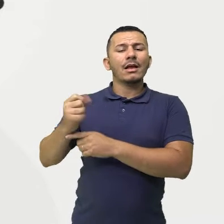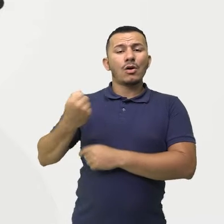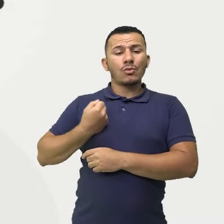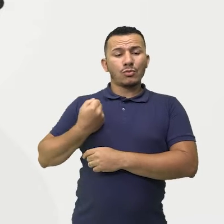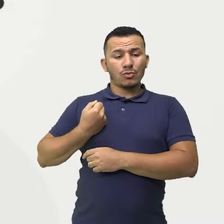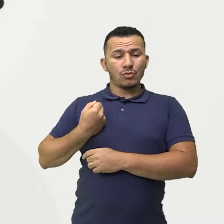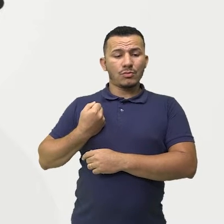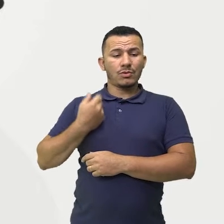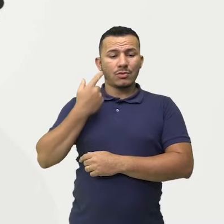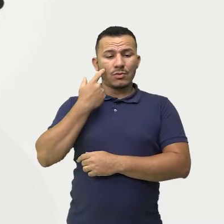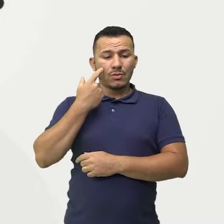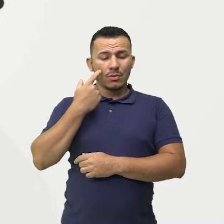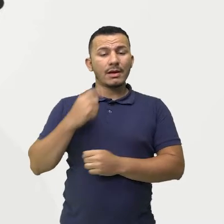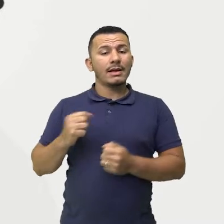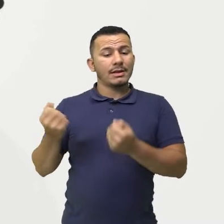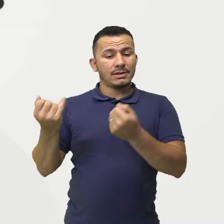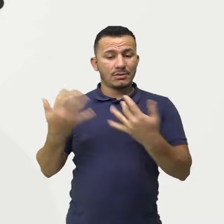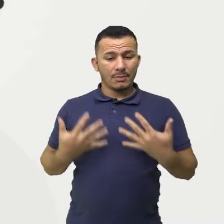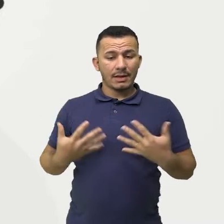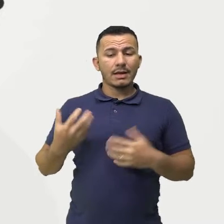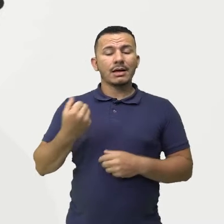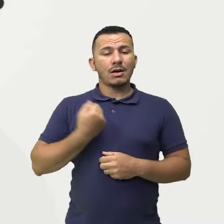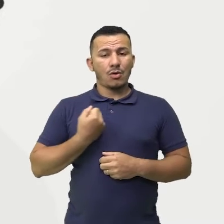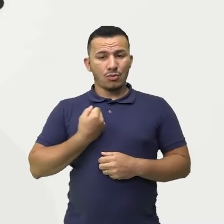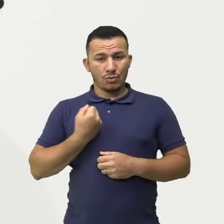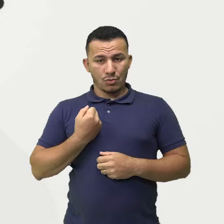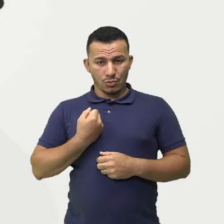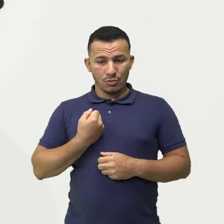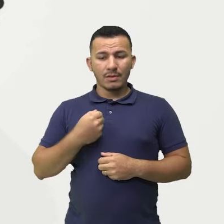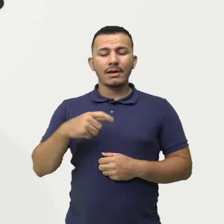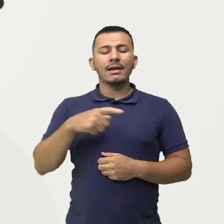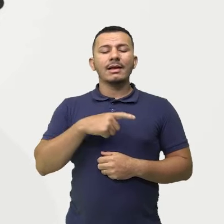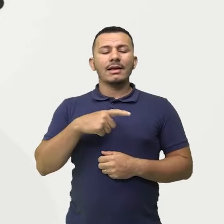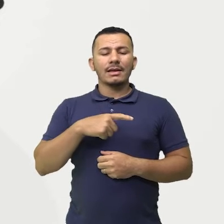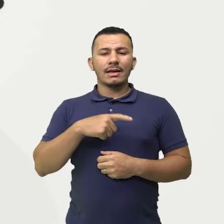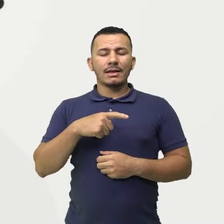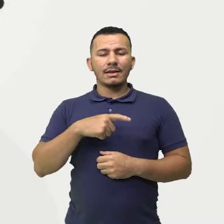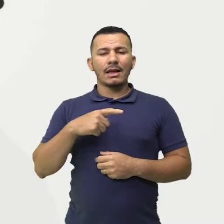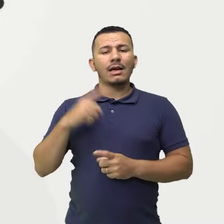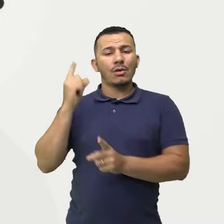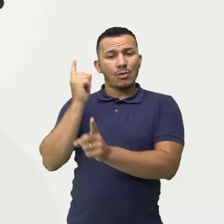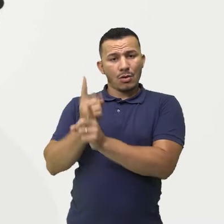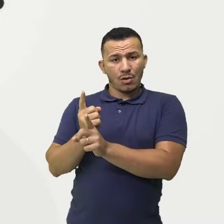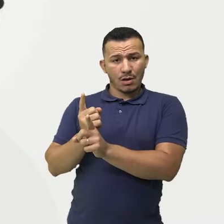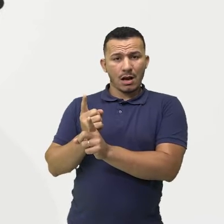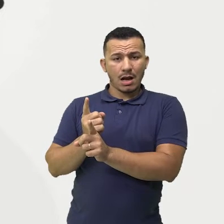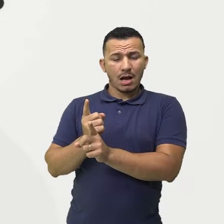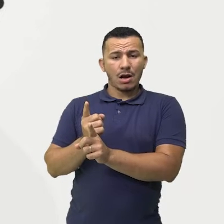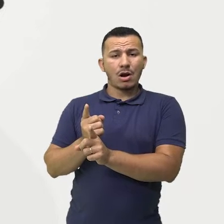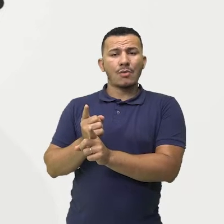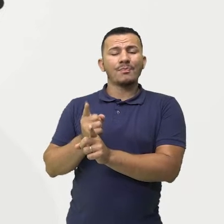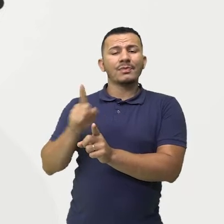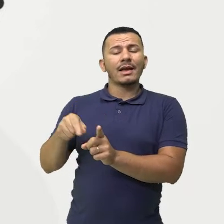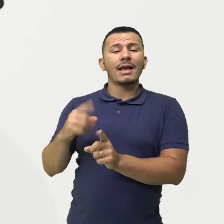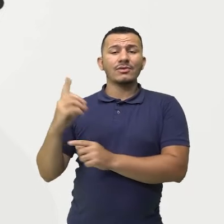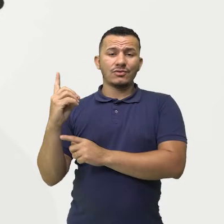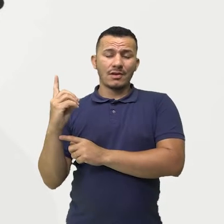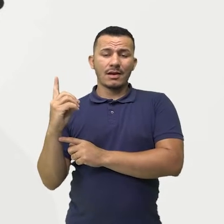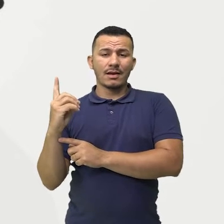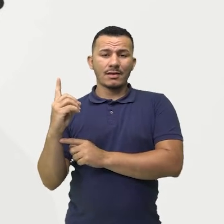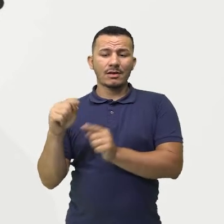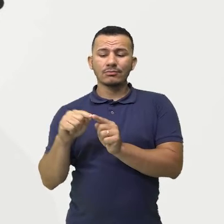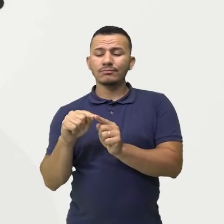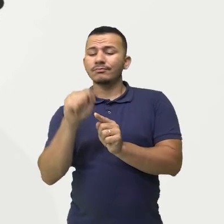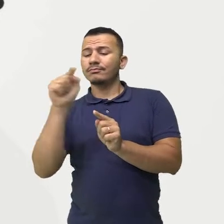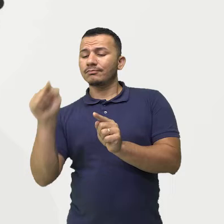temos aqui, olha, ele diz que é um número que está localizado imediatamente à direita.